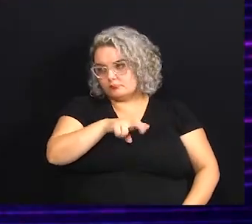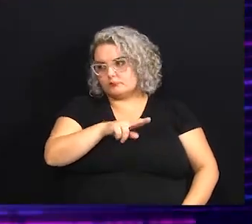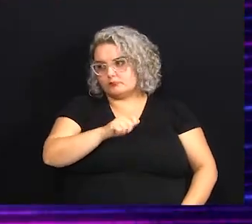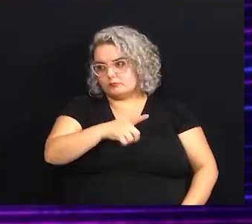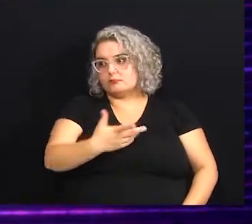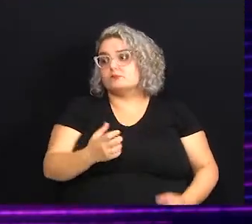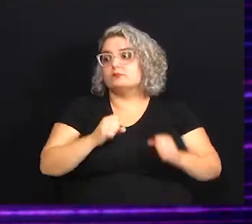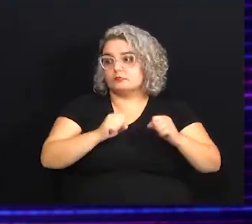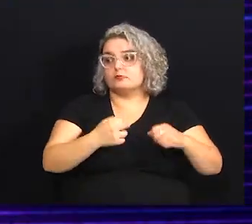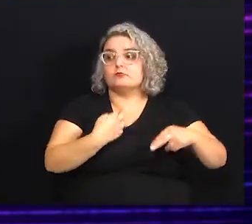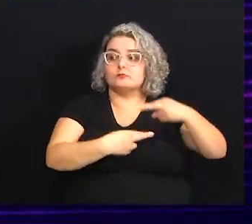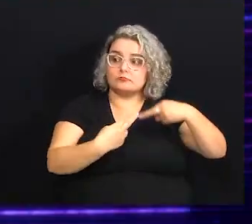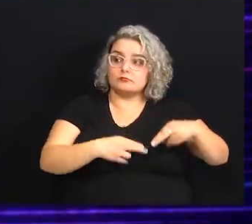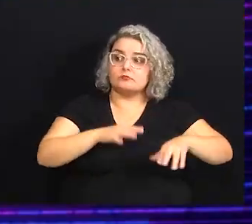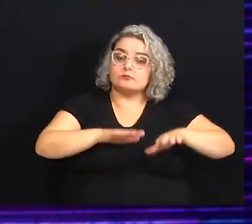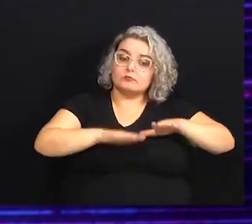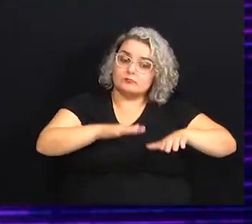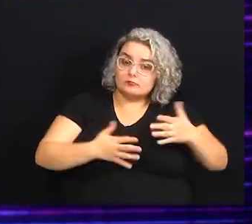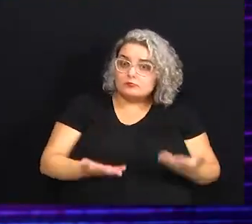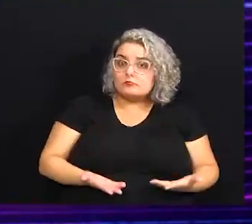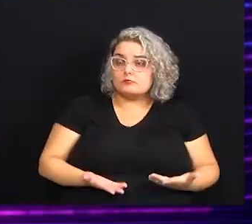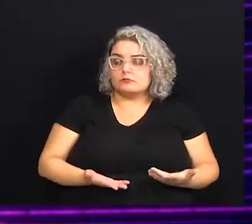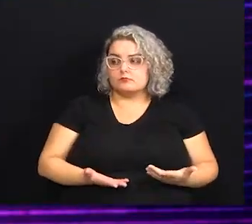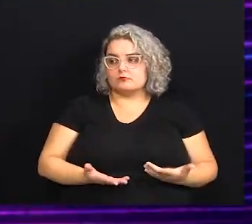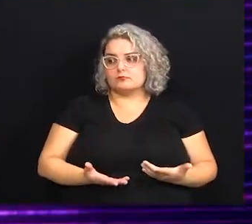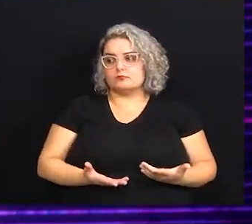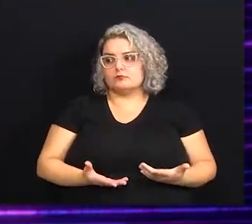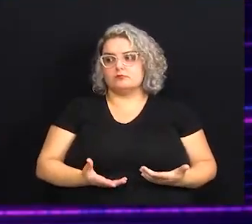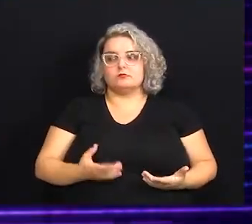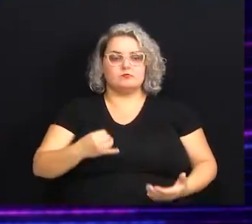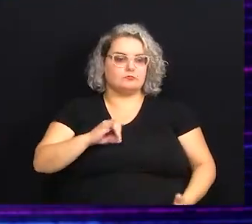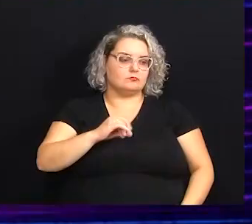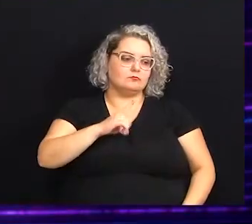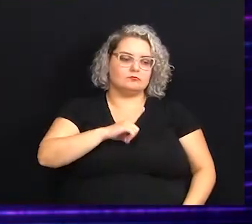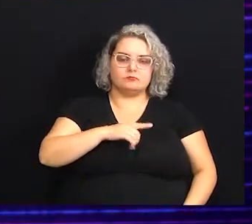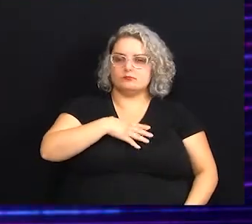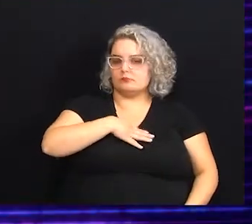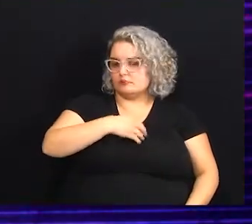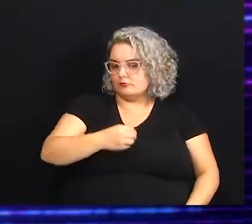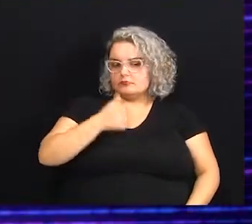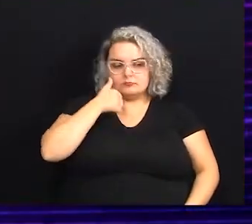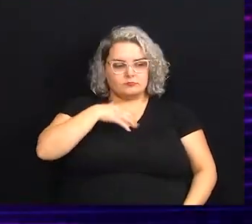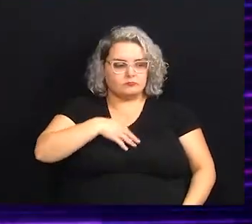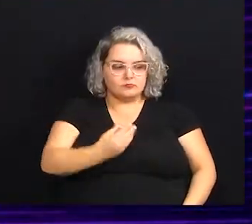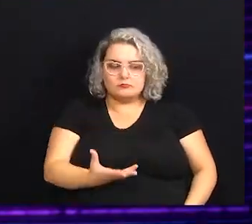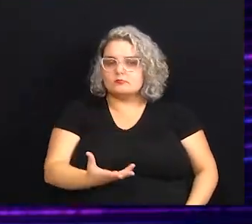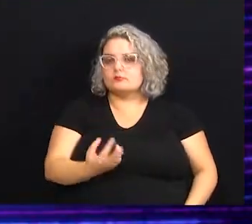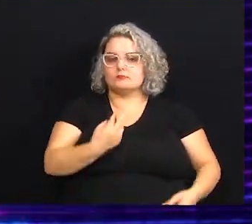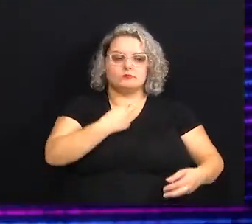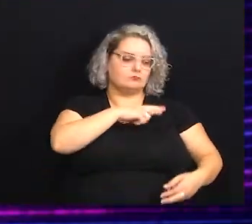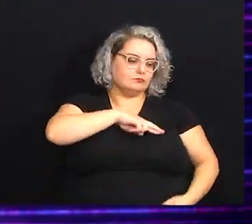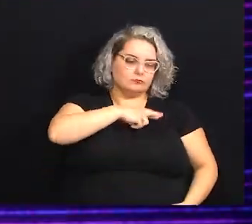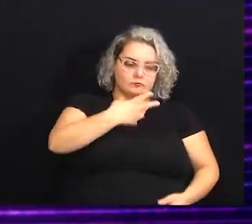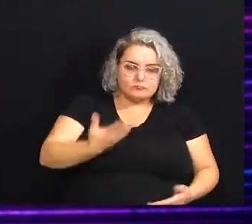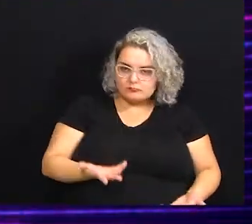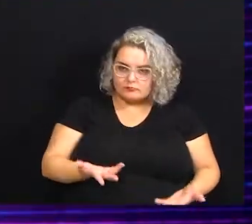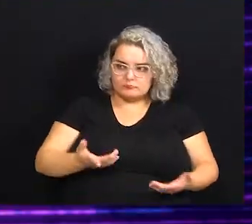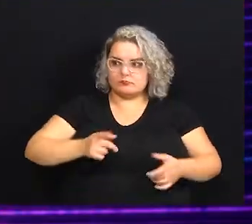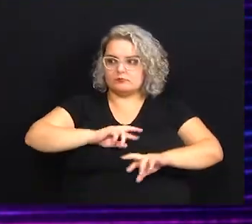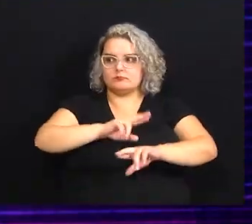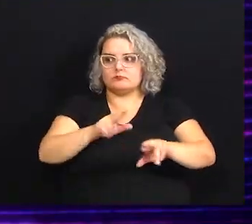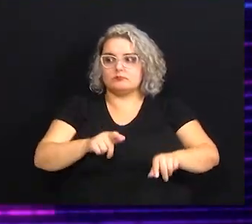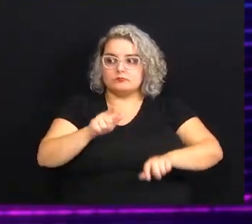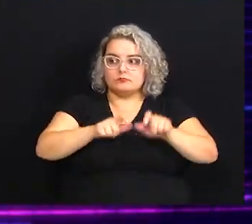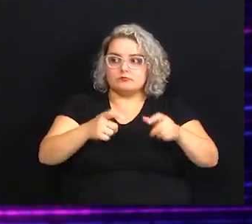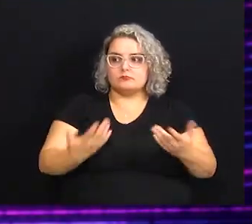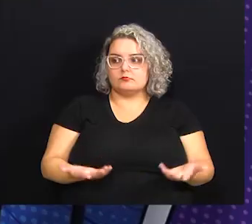ela pode até ter relações dependendo da situação. Se ela quer ter filhos, formar uma família, se é uma situação de romance, enfim. Vai